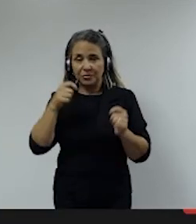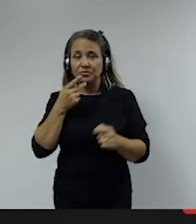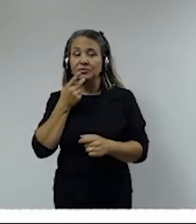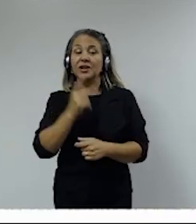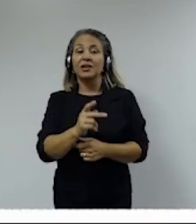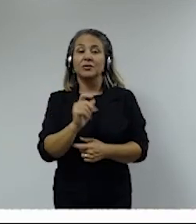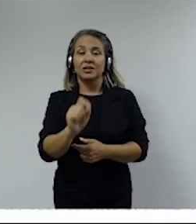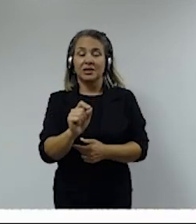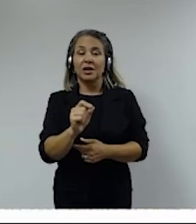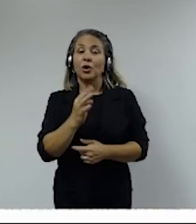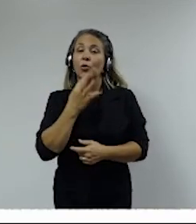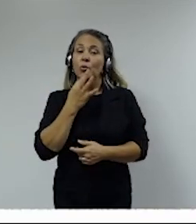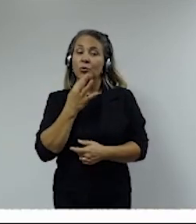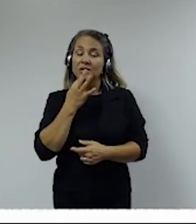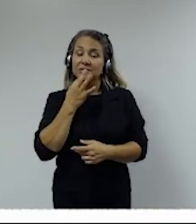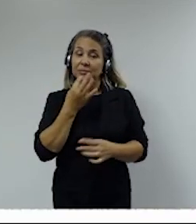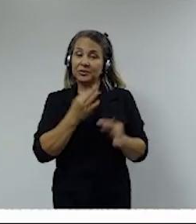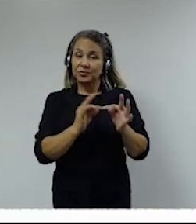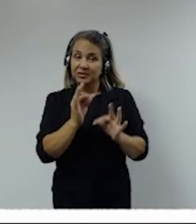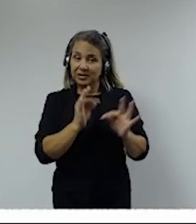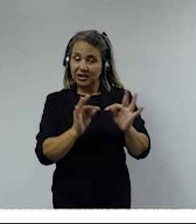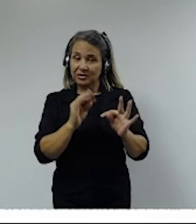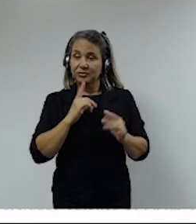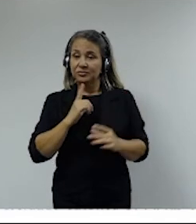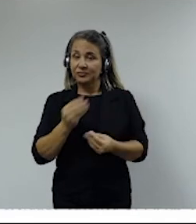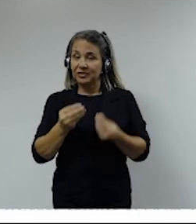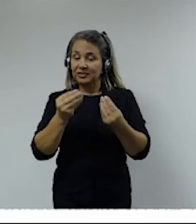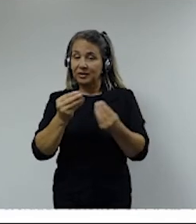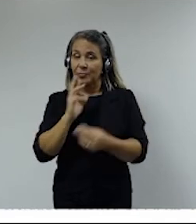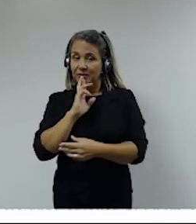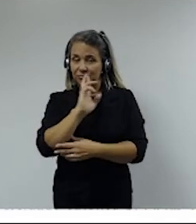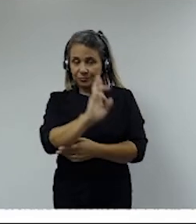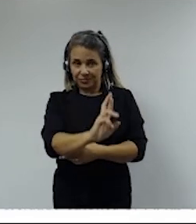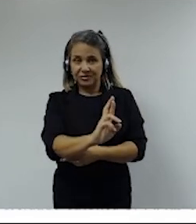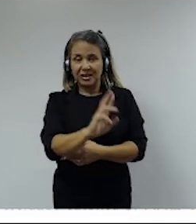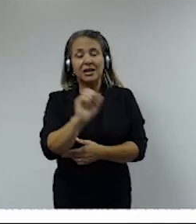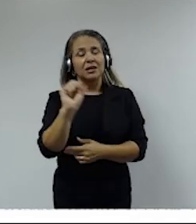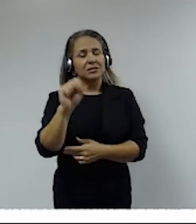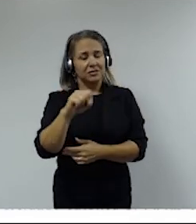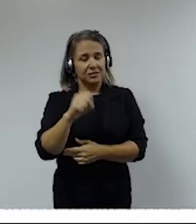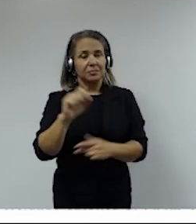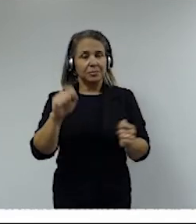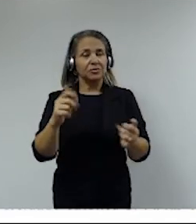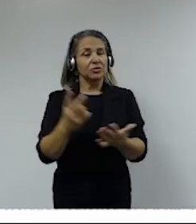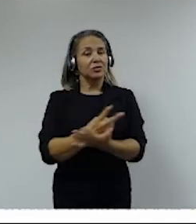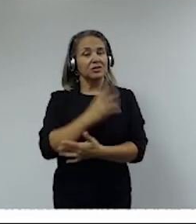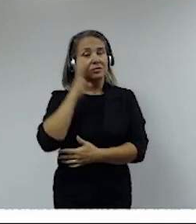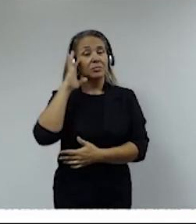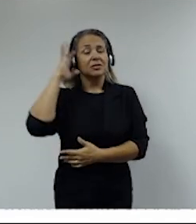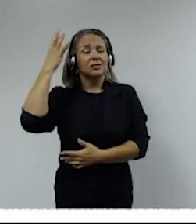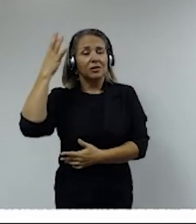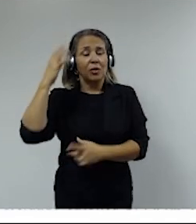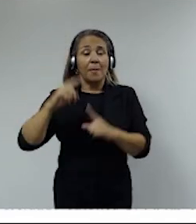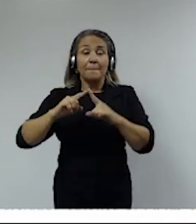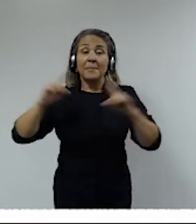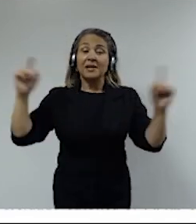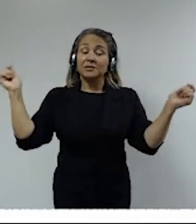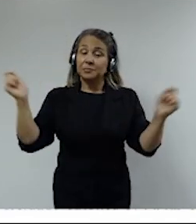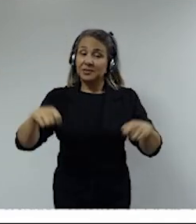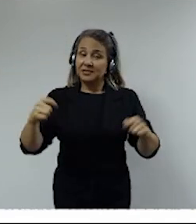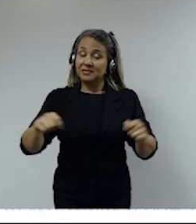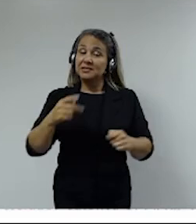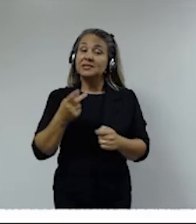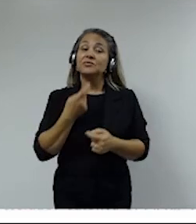dizer, o conhecimento técnico dará a resposta. Sim, essa ilusão pode existir, mas alguém terá que dizer qual